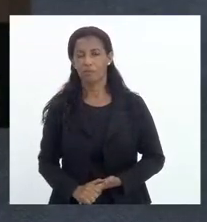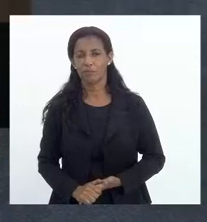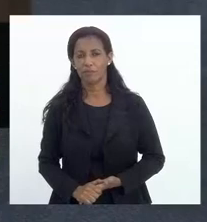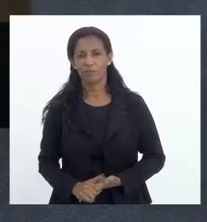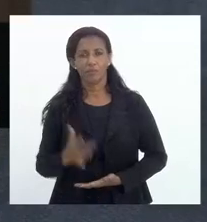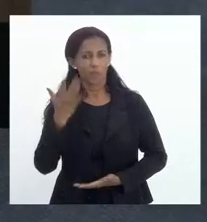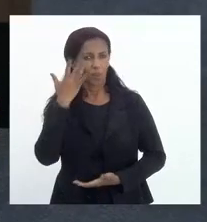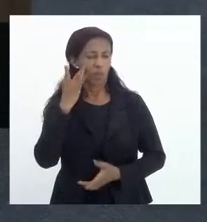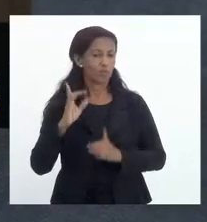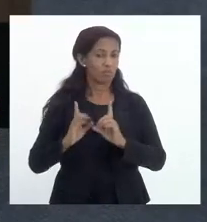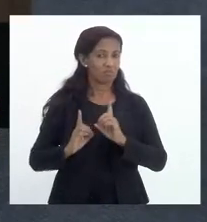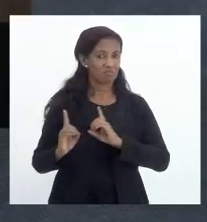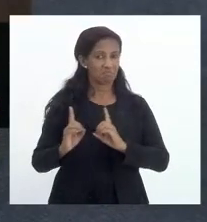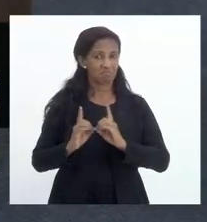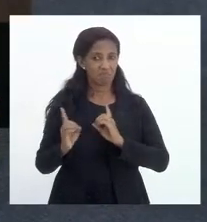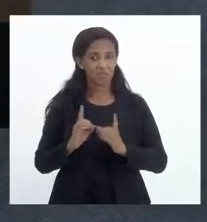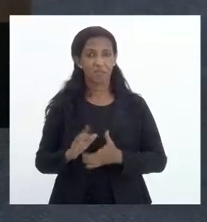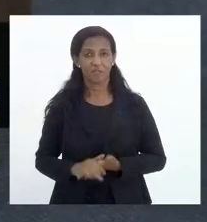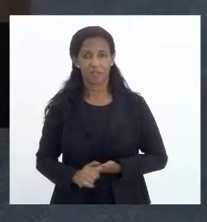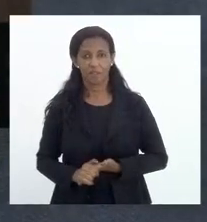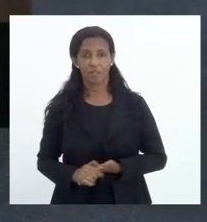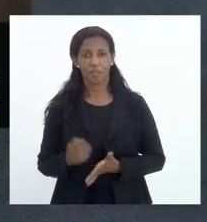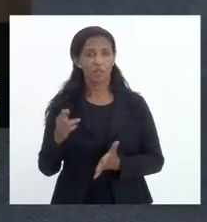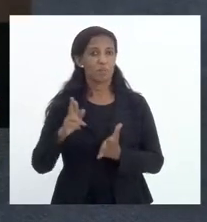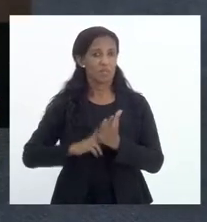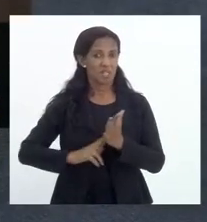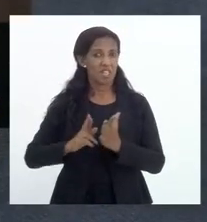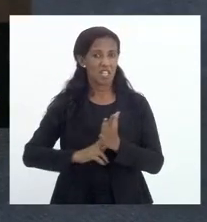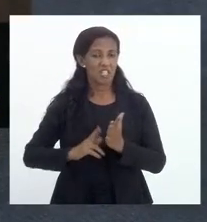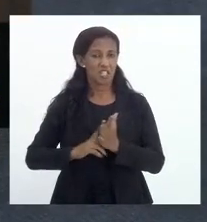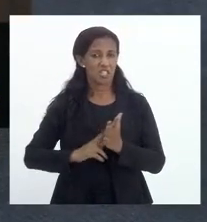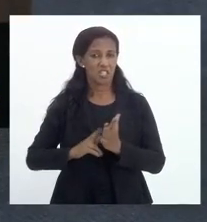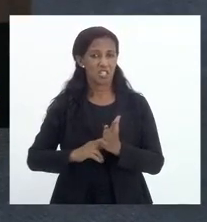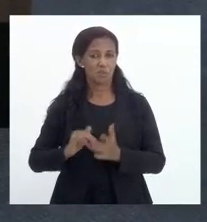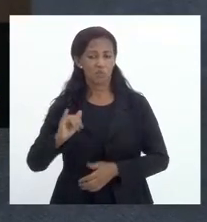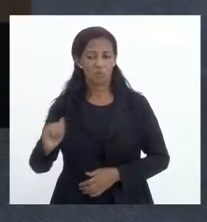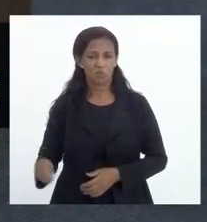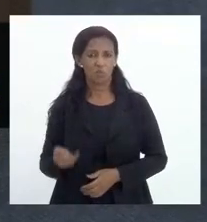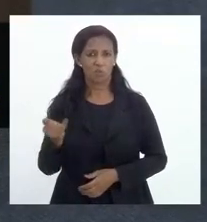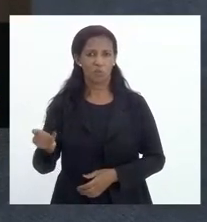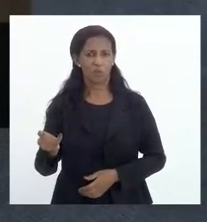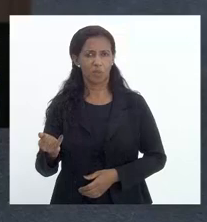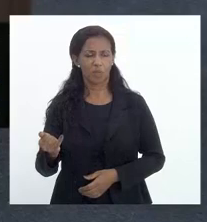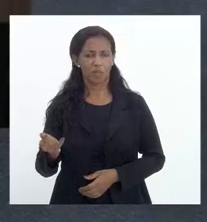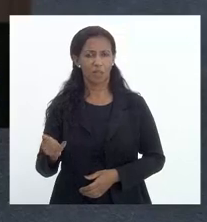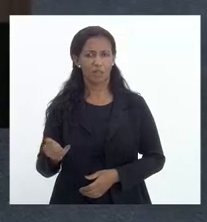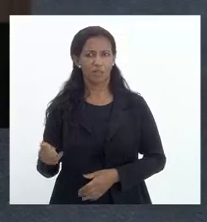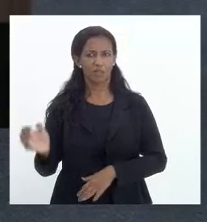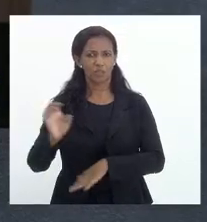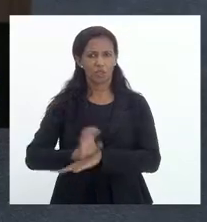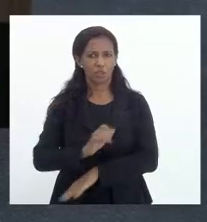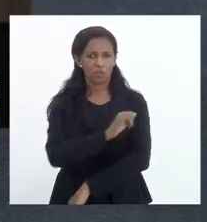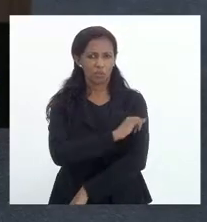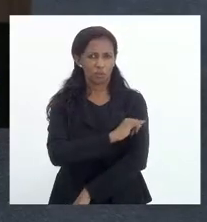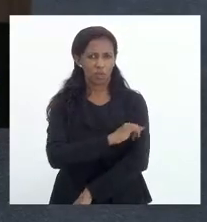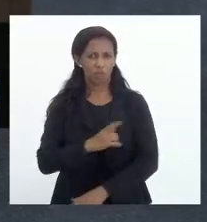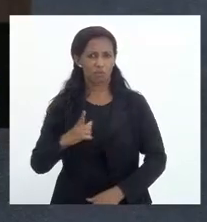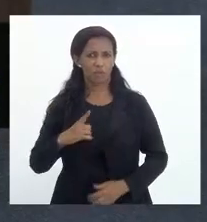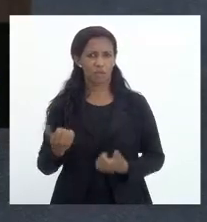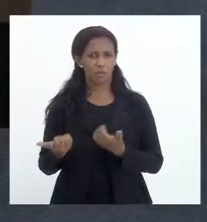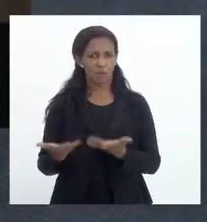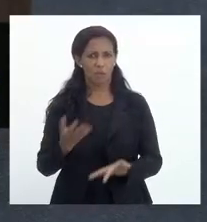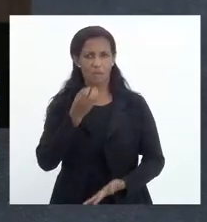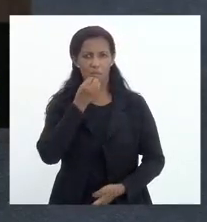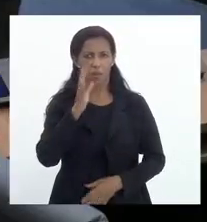que fazer esse debate sobre esse regime de privilégios que tem no serviço público estadual do Rio de Janeiro. Obrigado a todos e